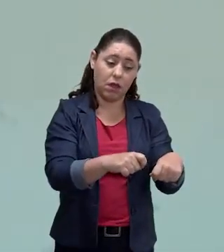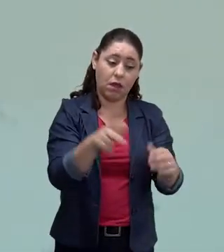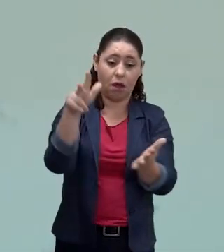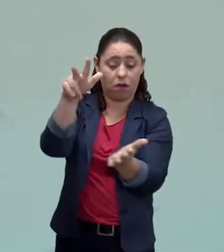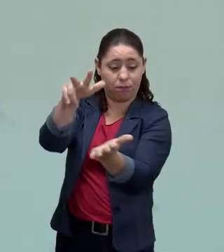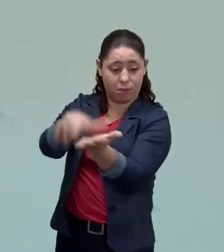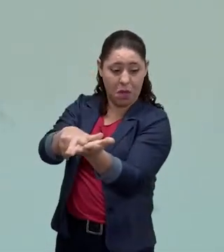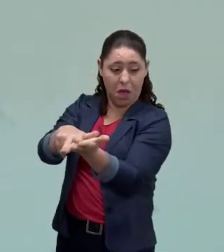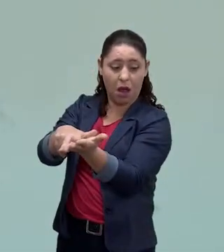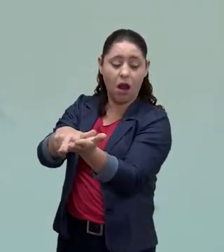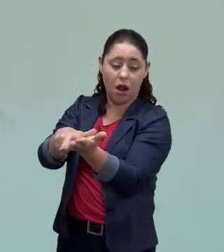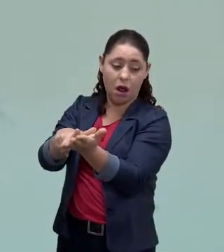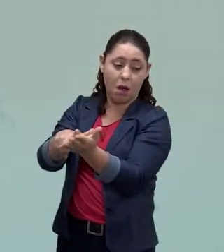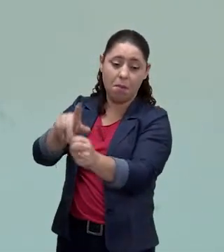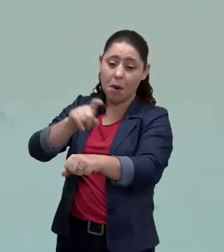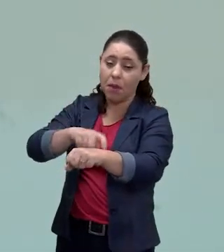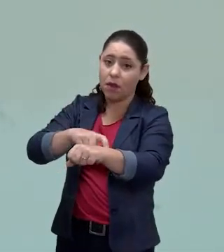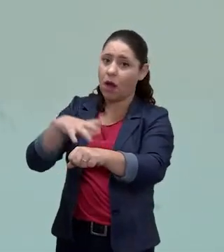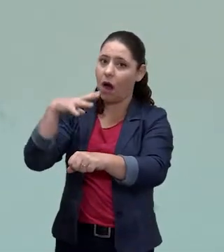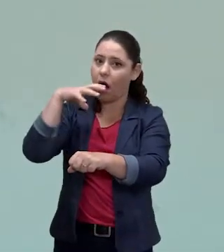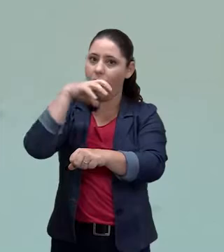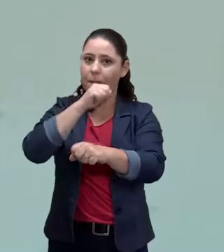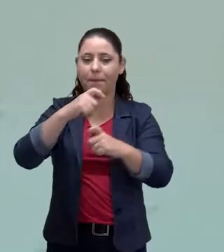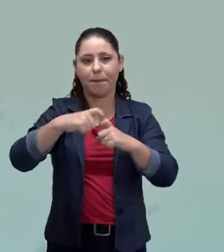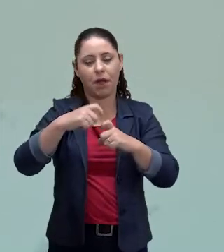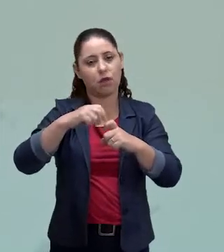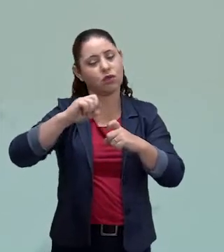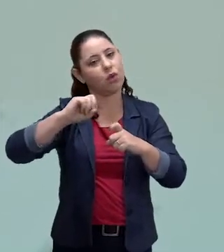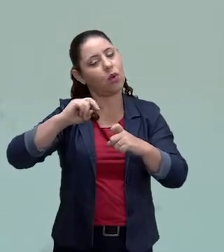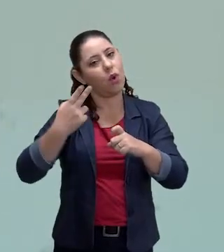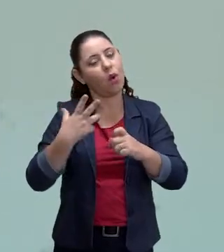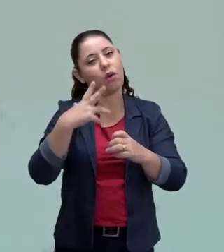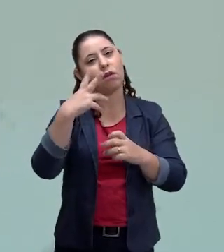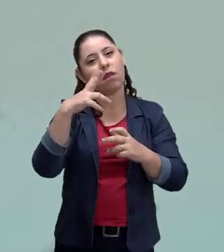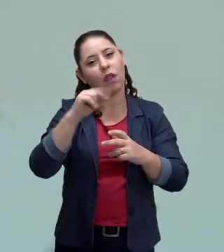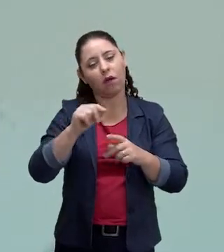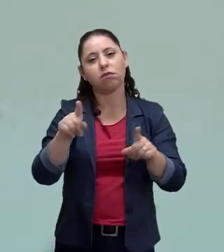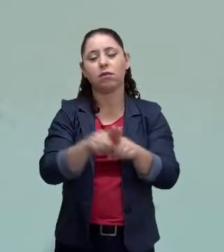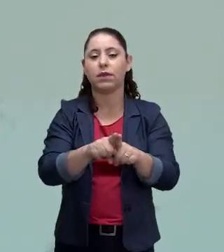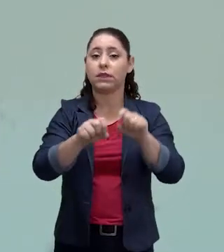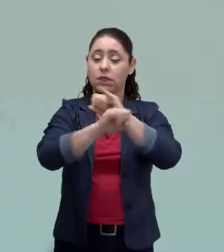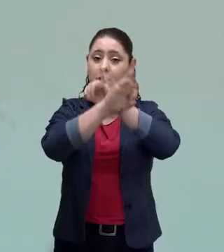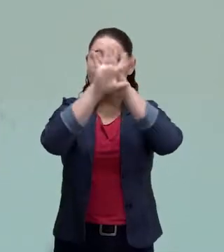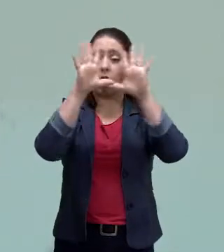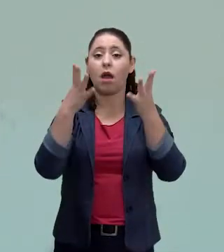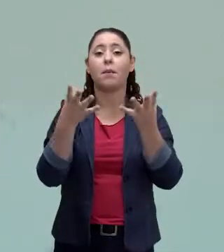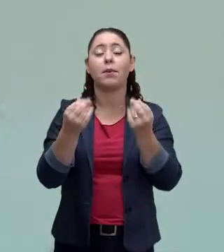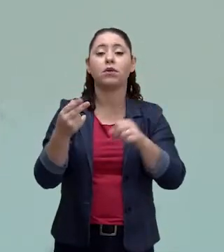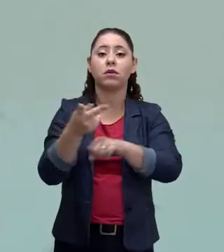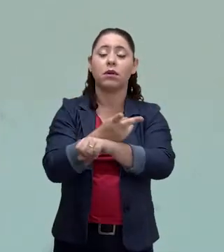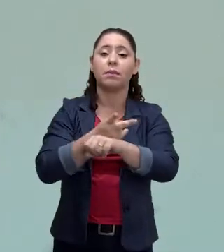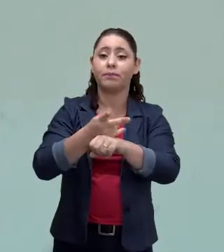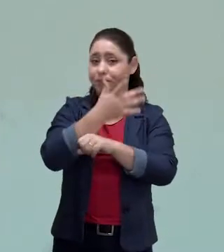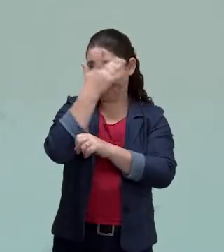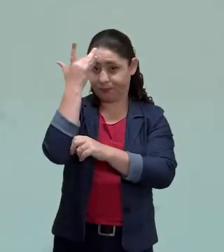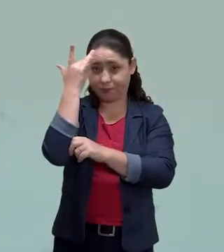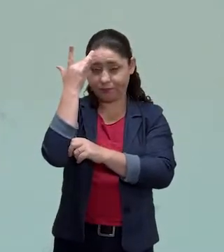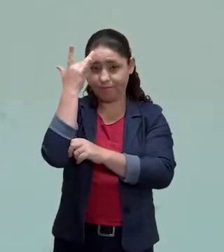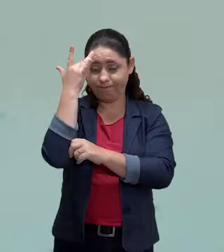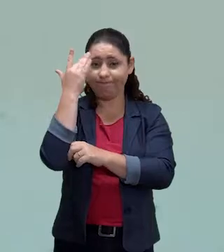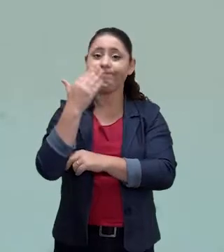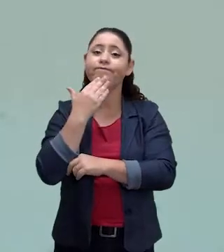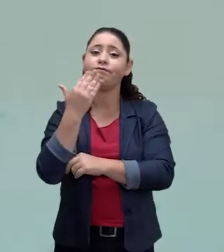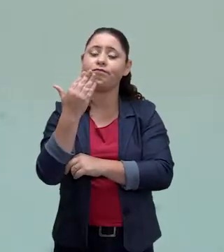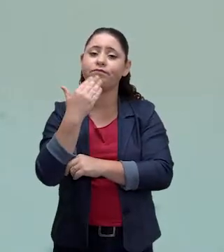situação que implica numa internação imediata por parte do médico. E aí é bom esclarecer, muitas pessoas buscam a